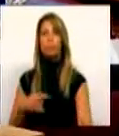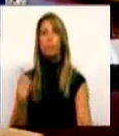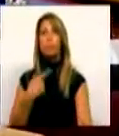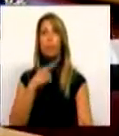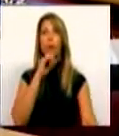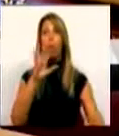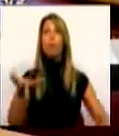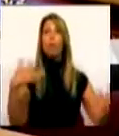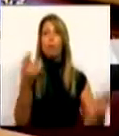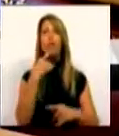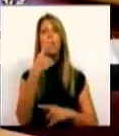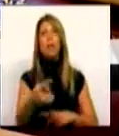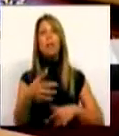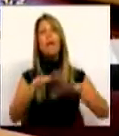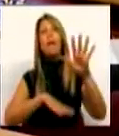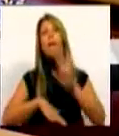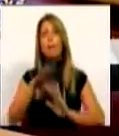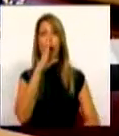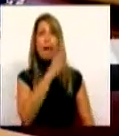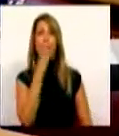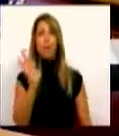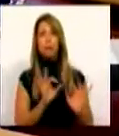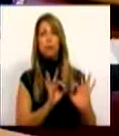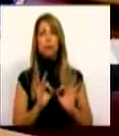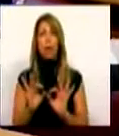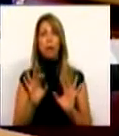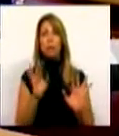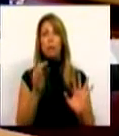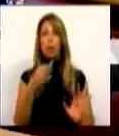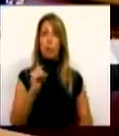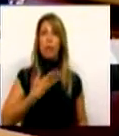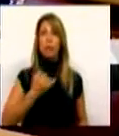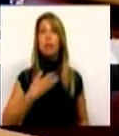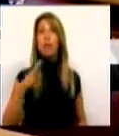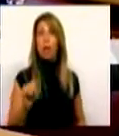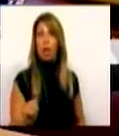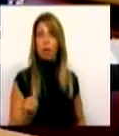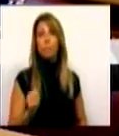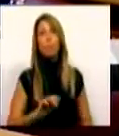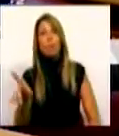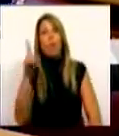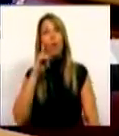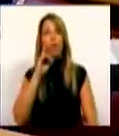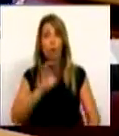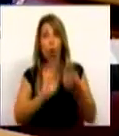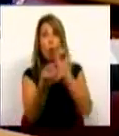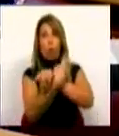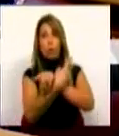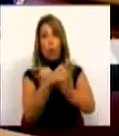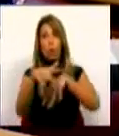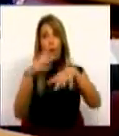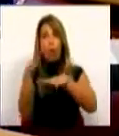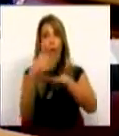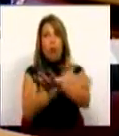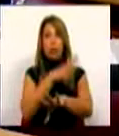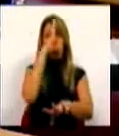exercício do simétrico por parte do PSD-CDS, defendendo o oposto do que fizeram em 4 anos de